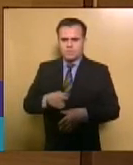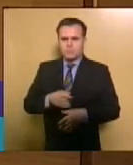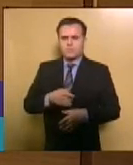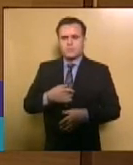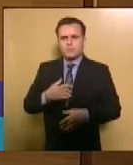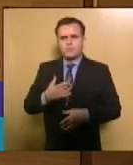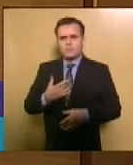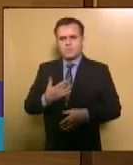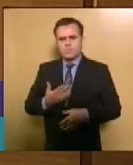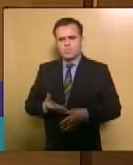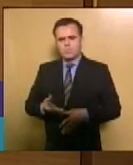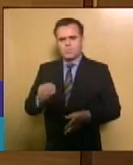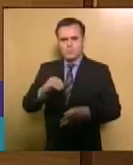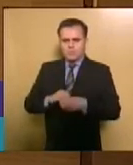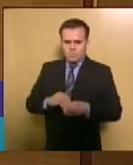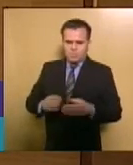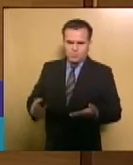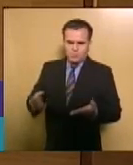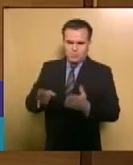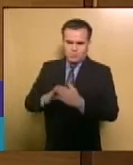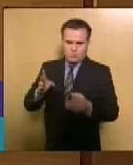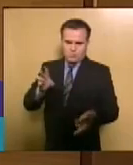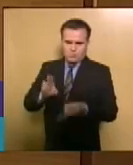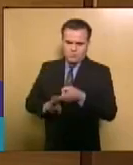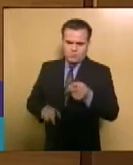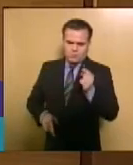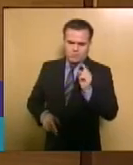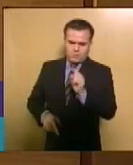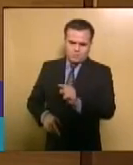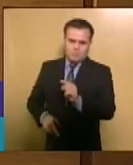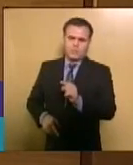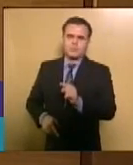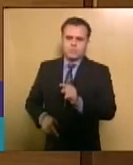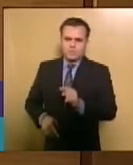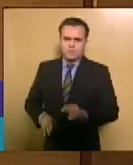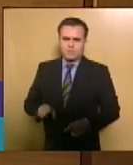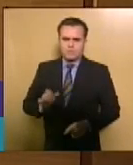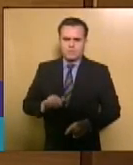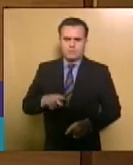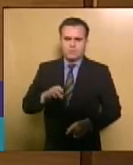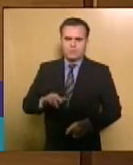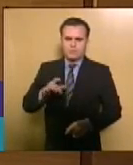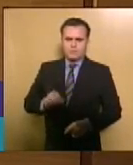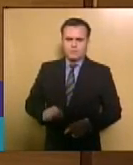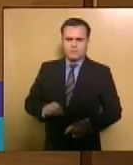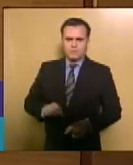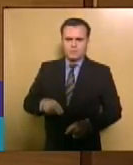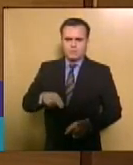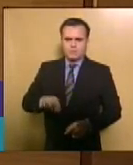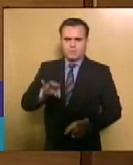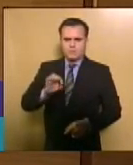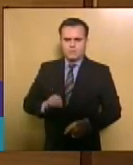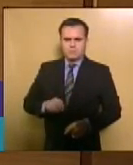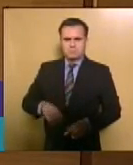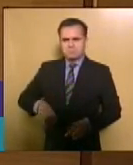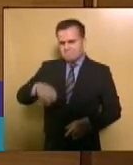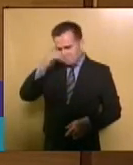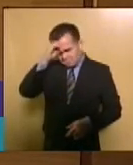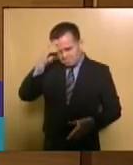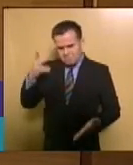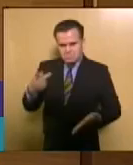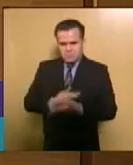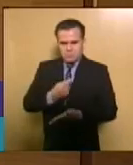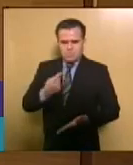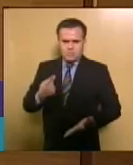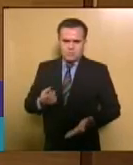no no presídio certo no complexo penitenciário Carvalho Neto sem saber o que foi porque a gente sabe que quem